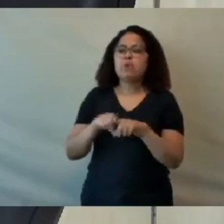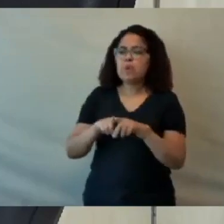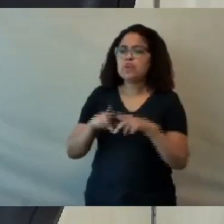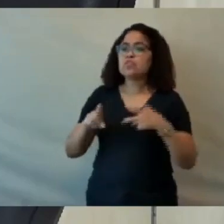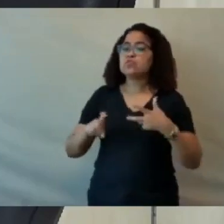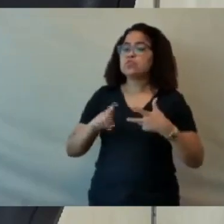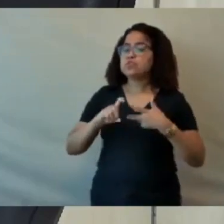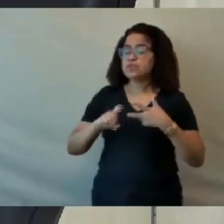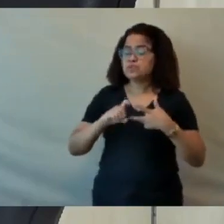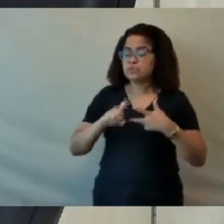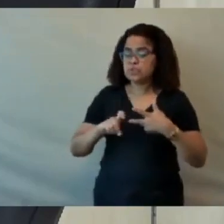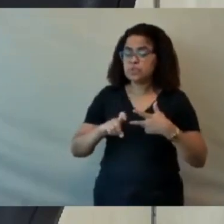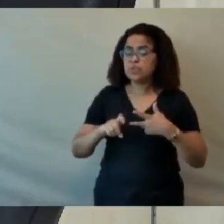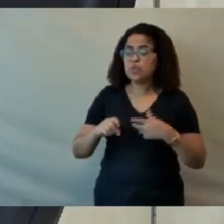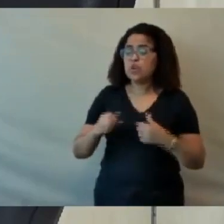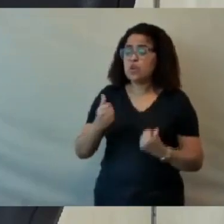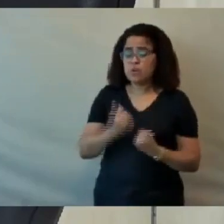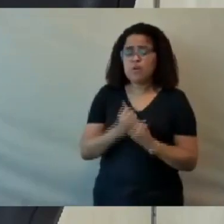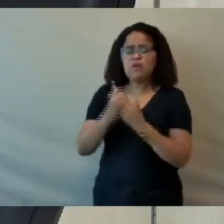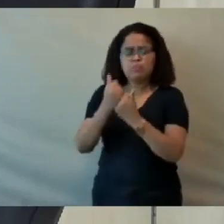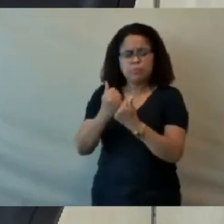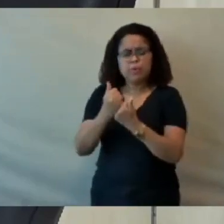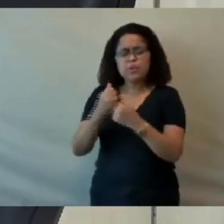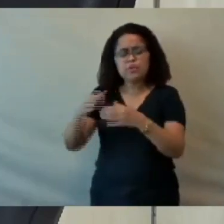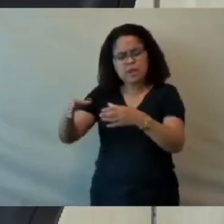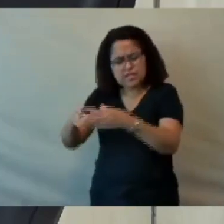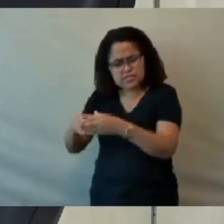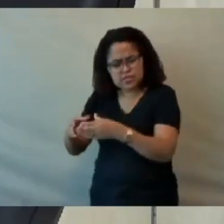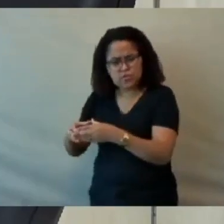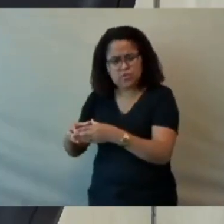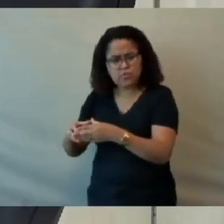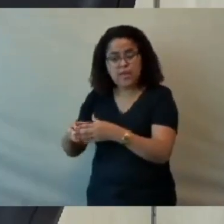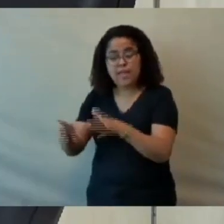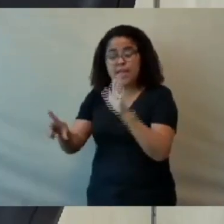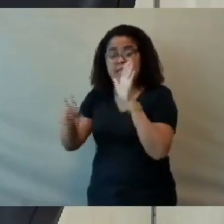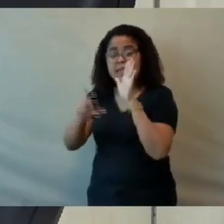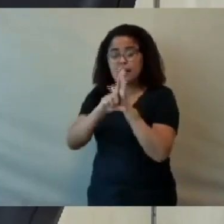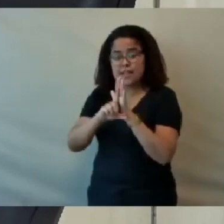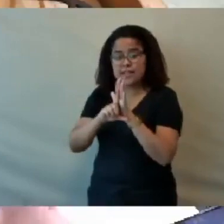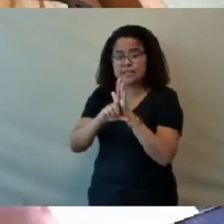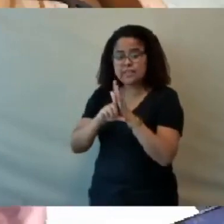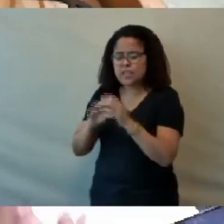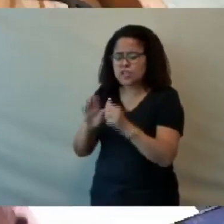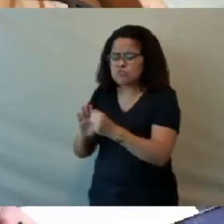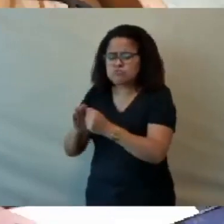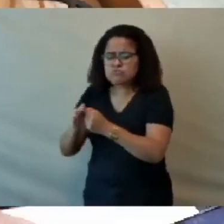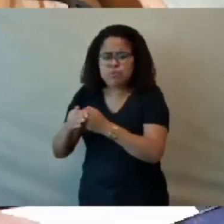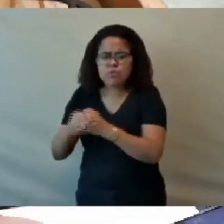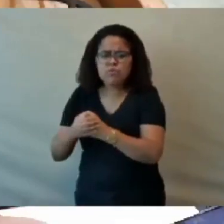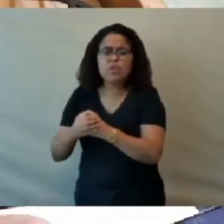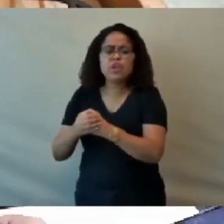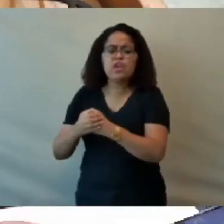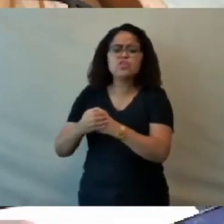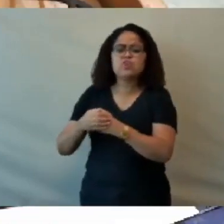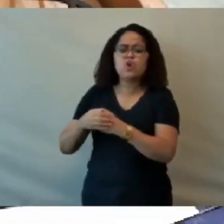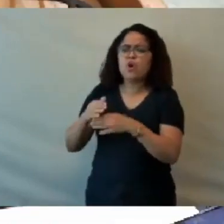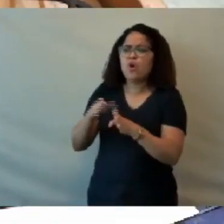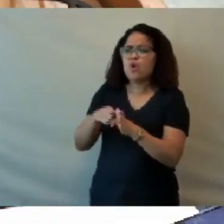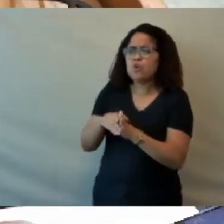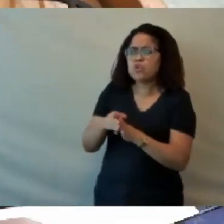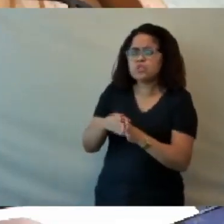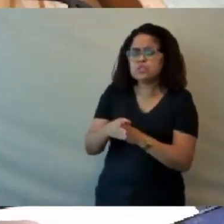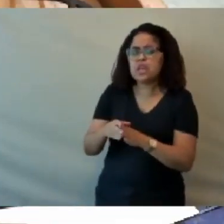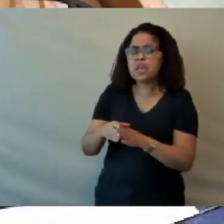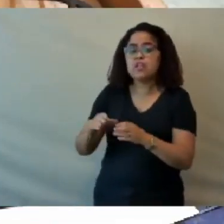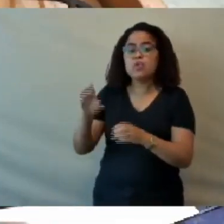grupo e também leis que os protejam, um conselho regional, algo organizado para que eles possam se